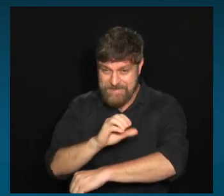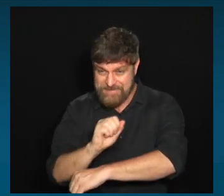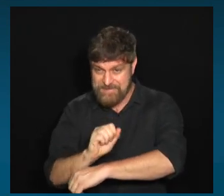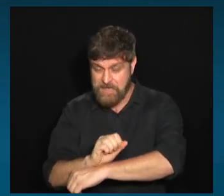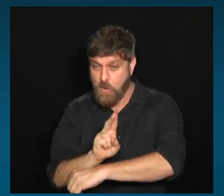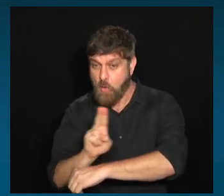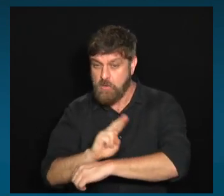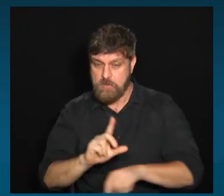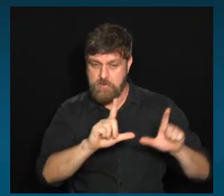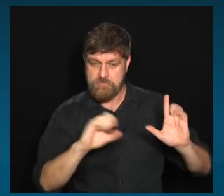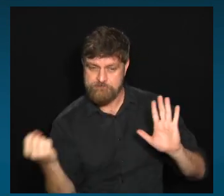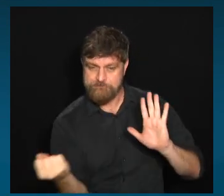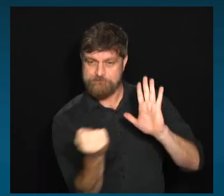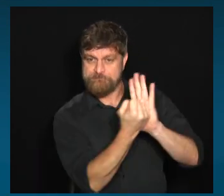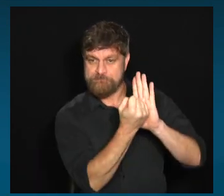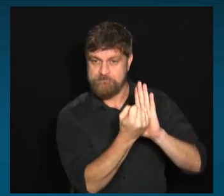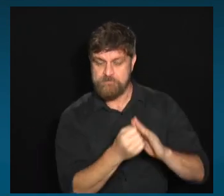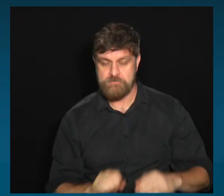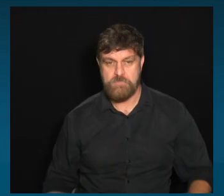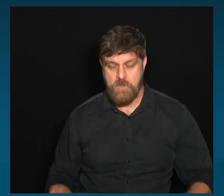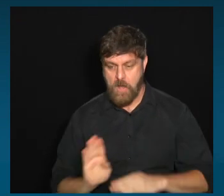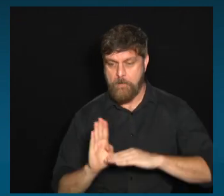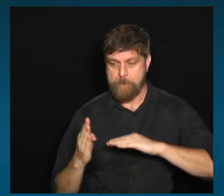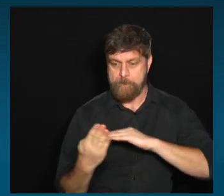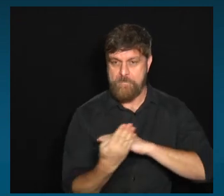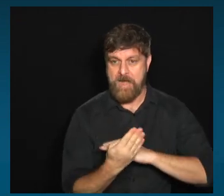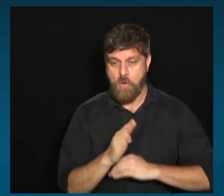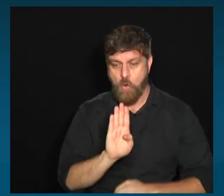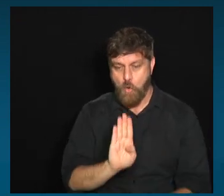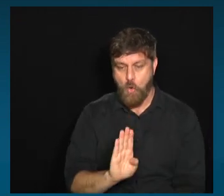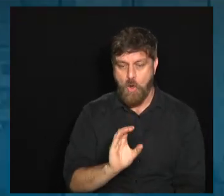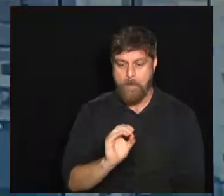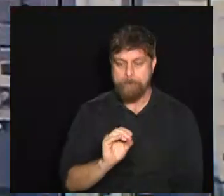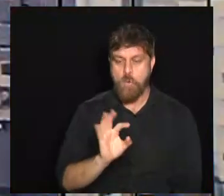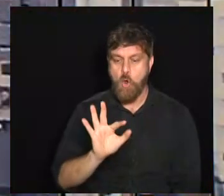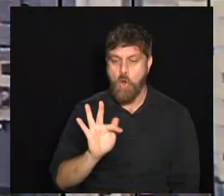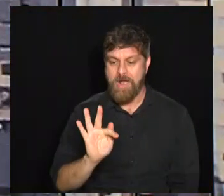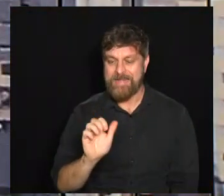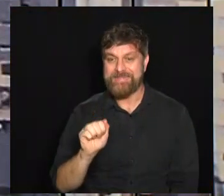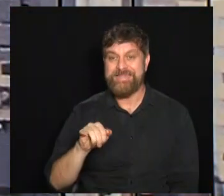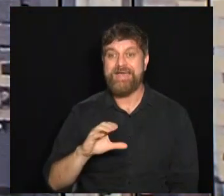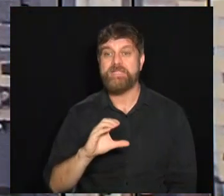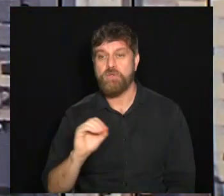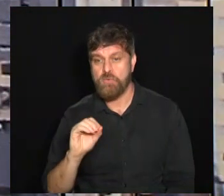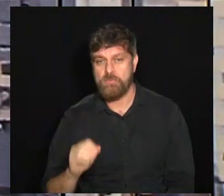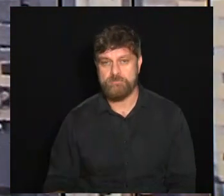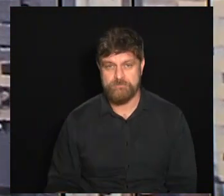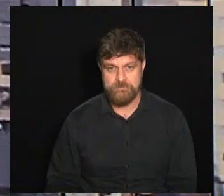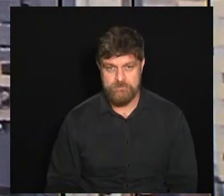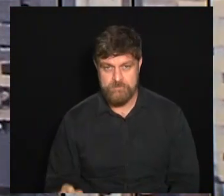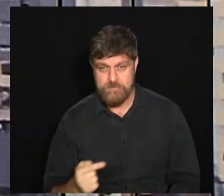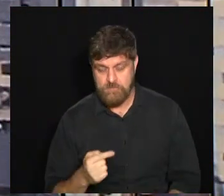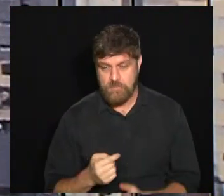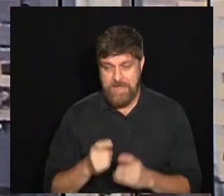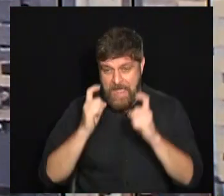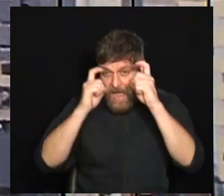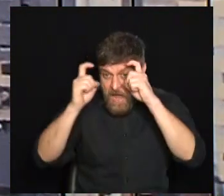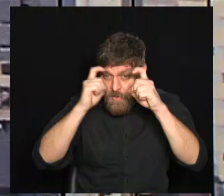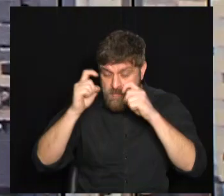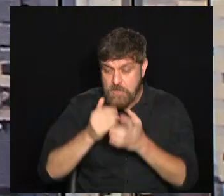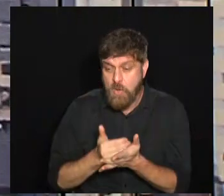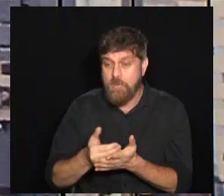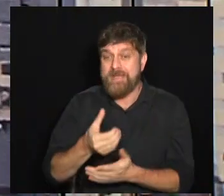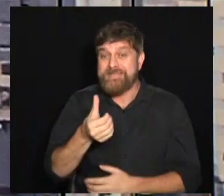fica localizada no Jardim Botânico, parte 2, no distrito de Sousas. A reunião ordinária começa às 6 horas